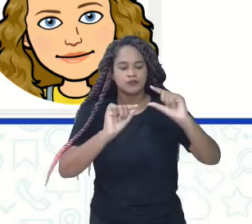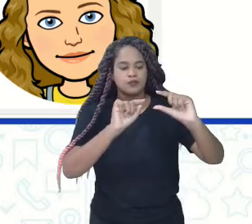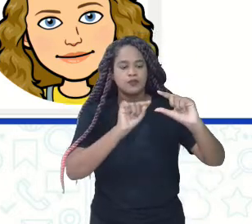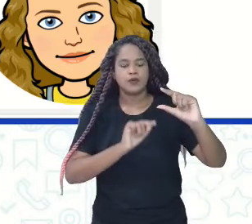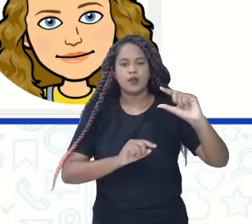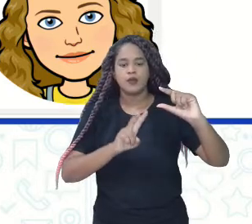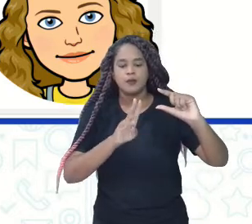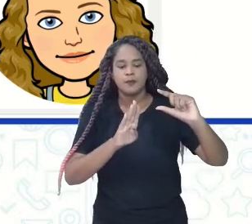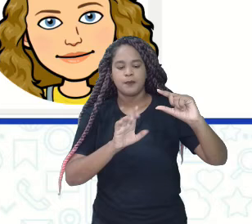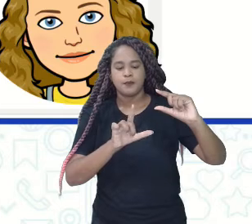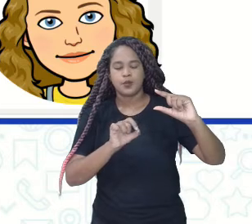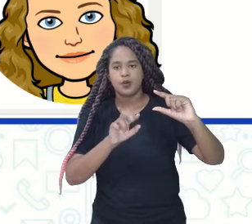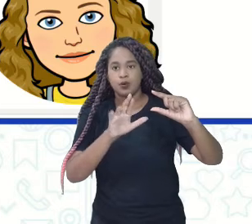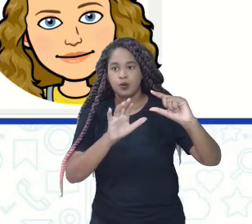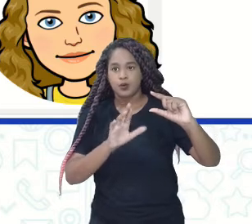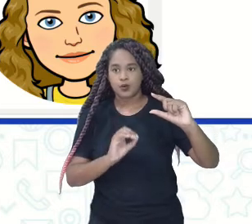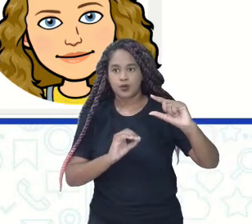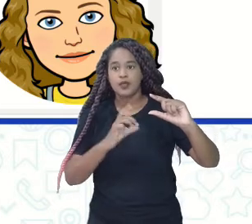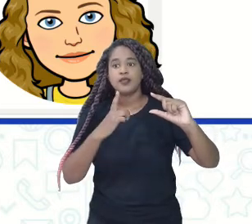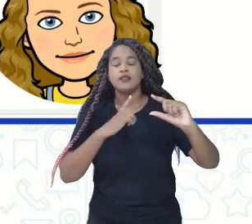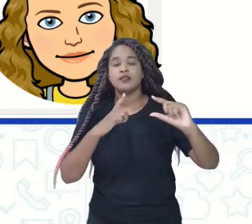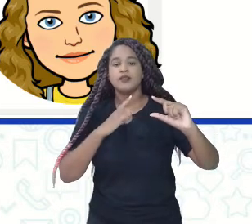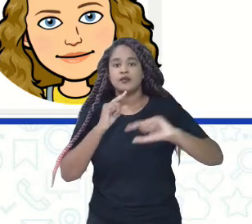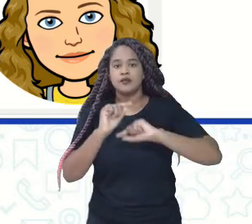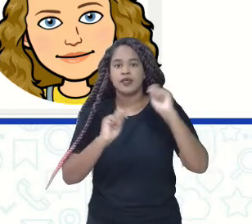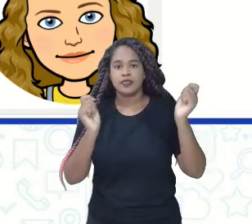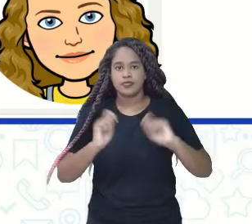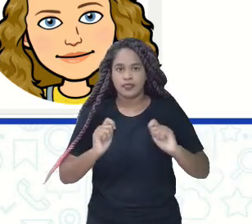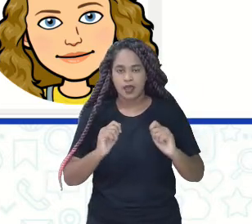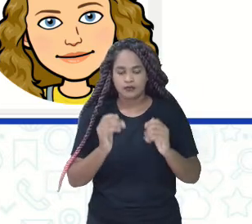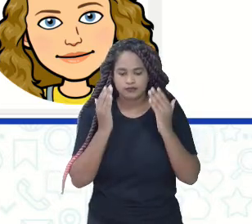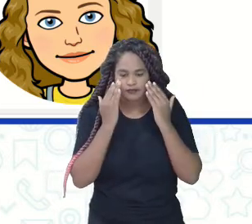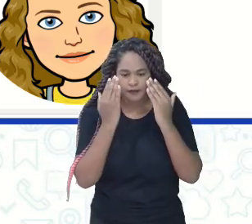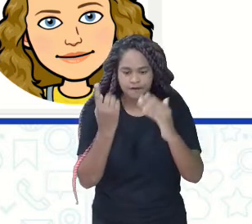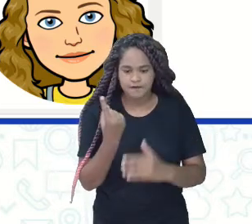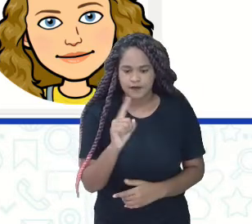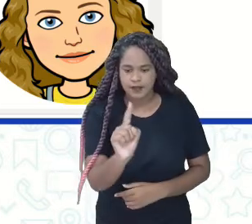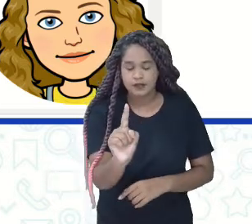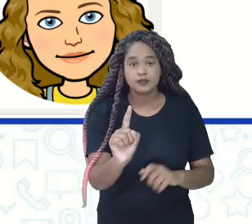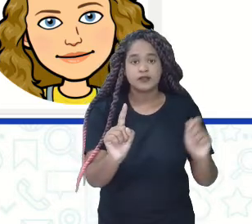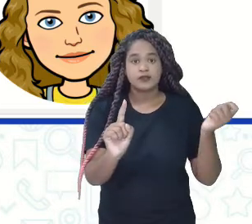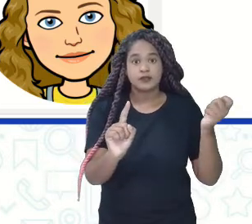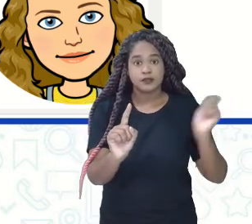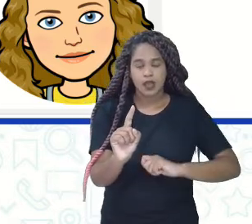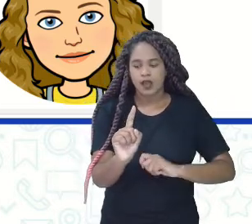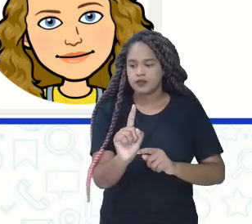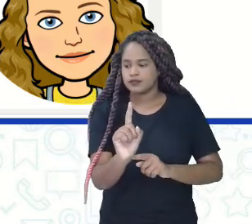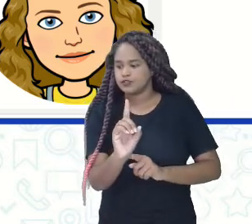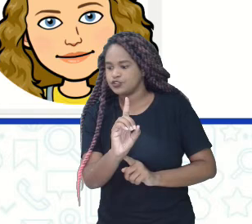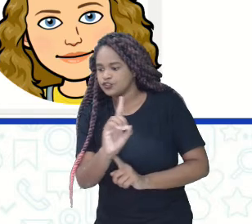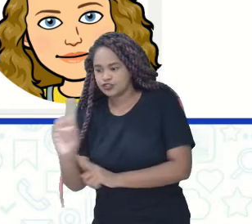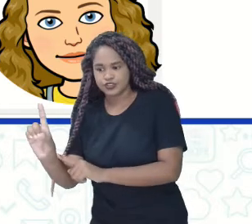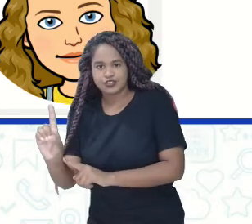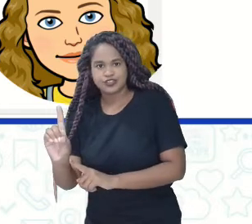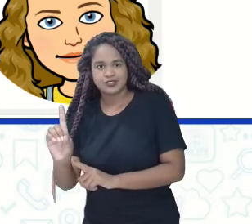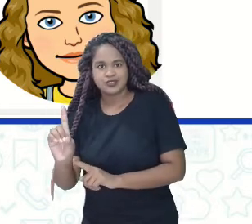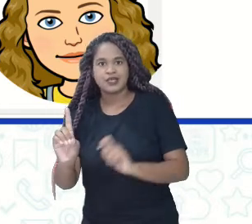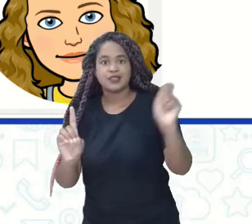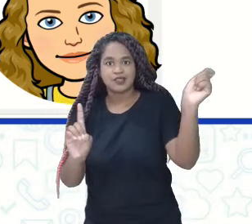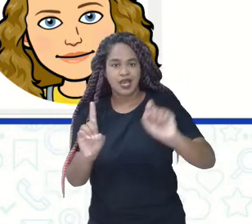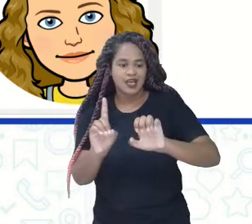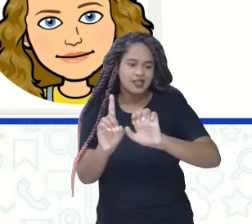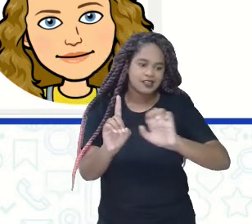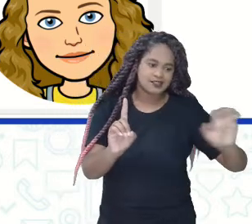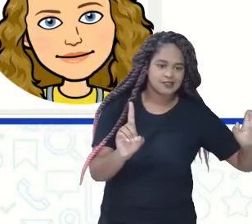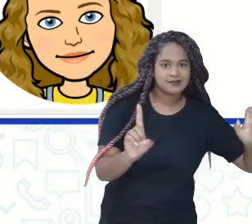avançar, a gente pode virar à direita, pode virar à esquerda, pode remover, que a gente vai ter que usar esse,